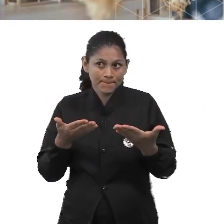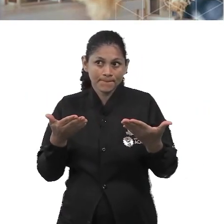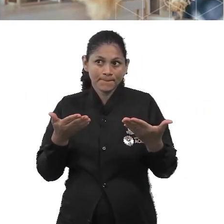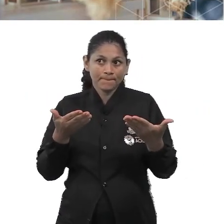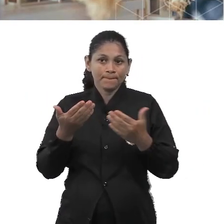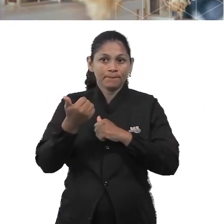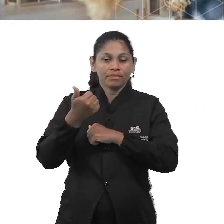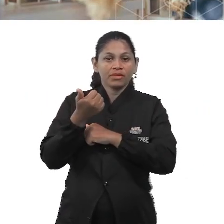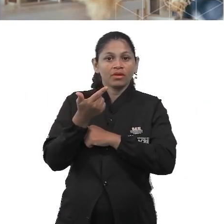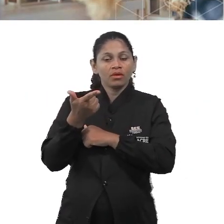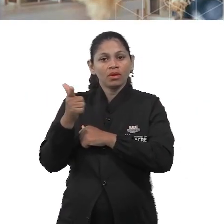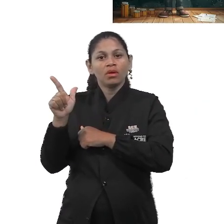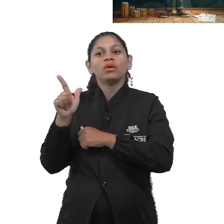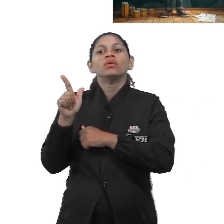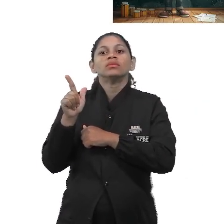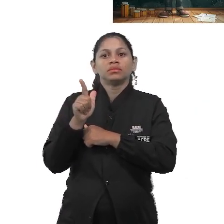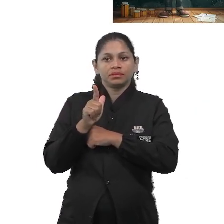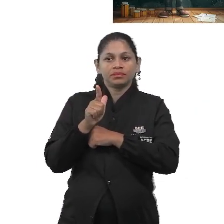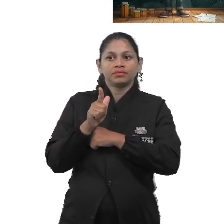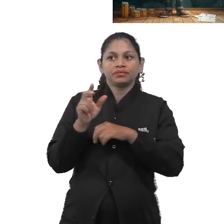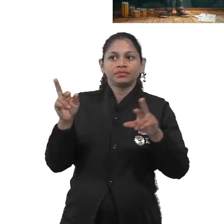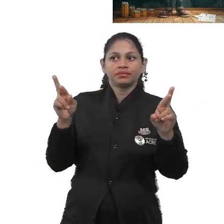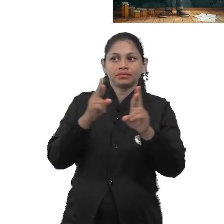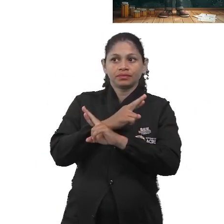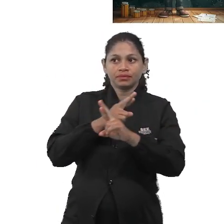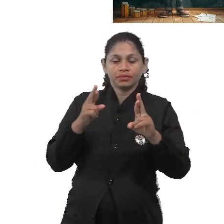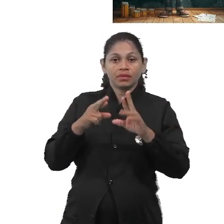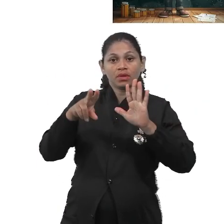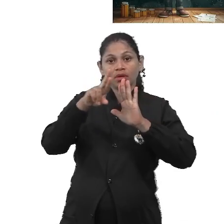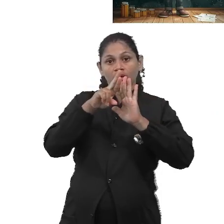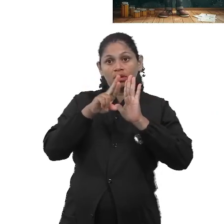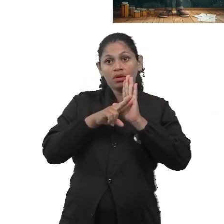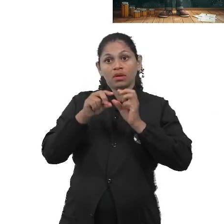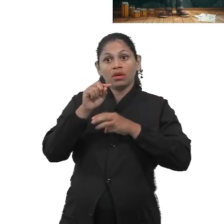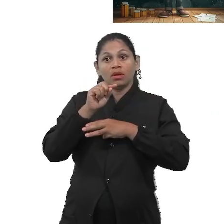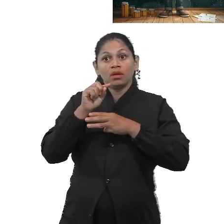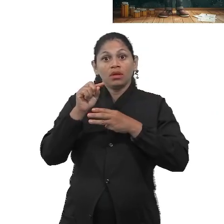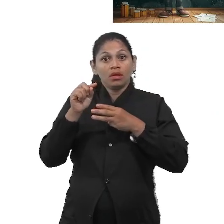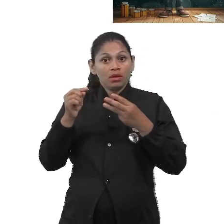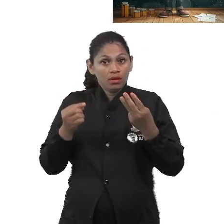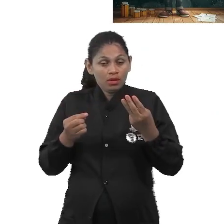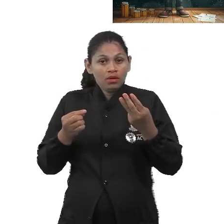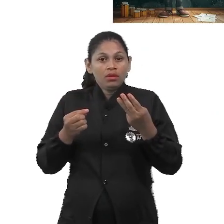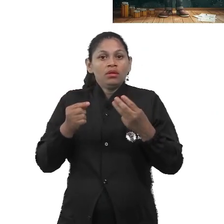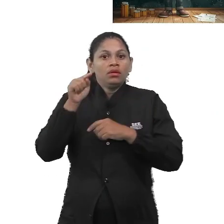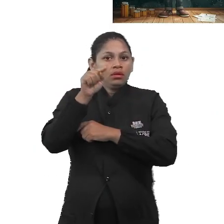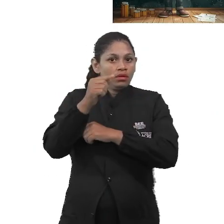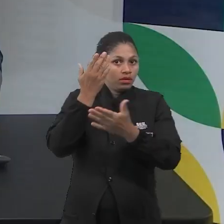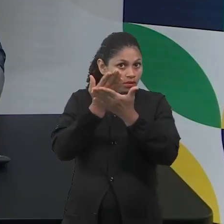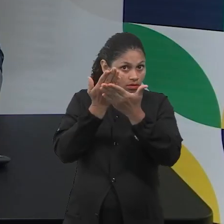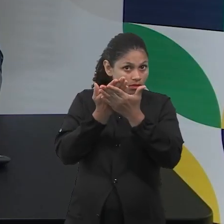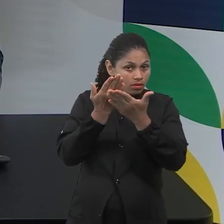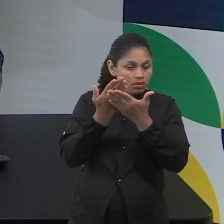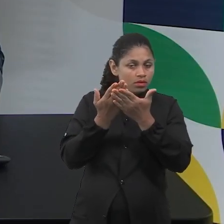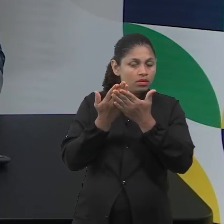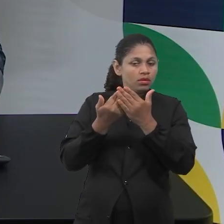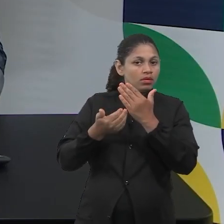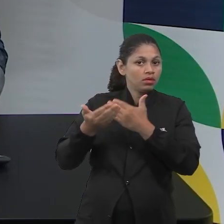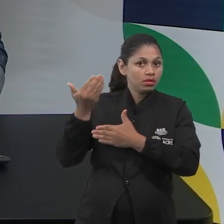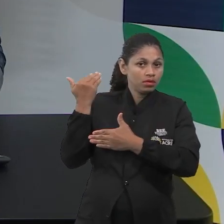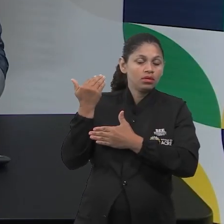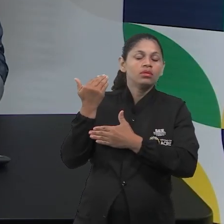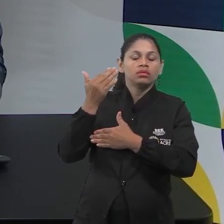uma outra pegada, né, que vai envolver a ideia de regra de 3. Você, estudante que assistiu a aula anterior, sabe exatamente o que eu estou falando agora, tá